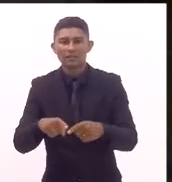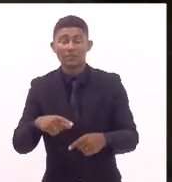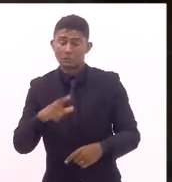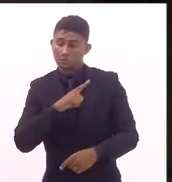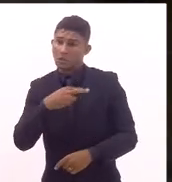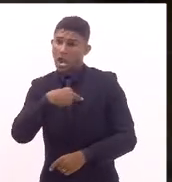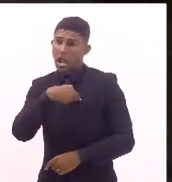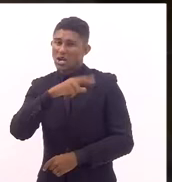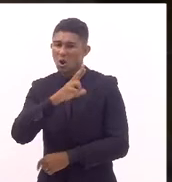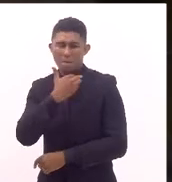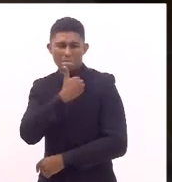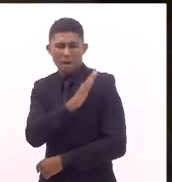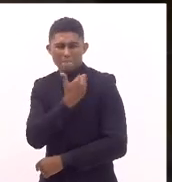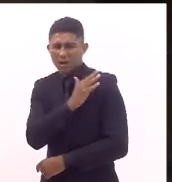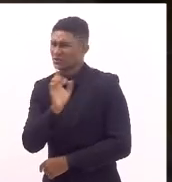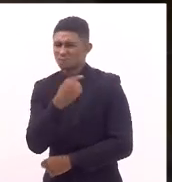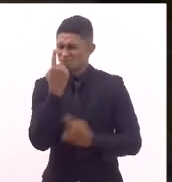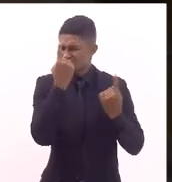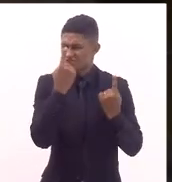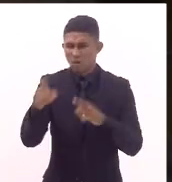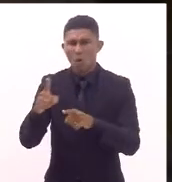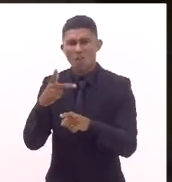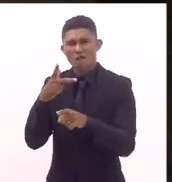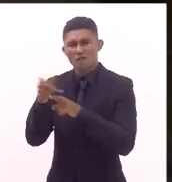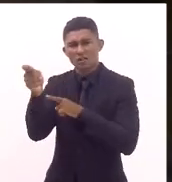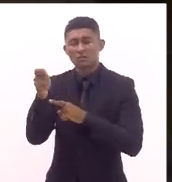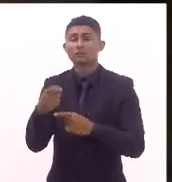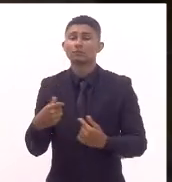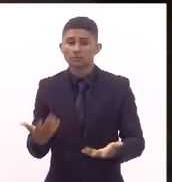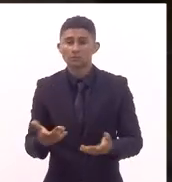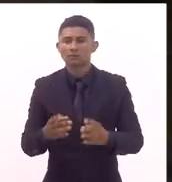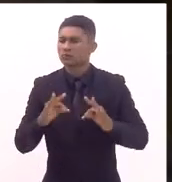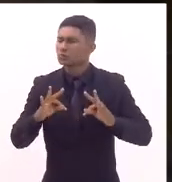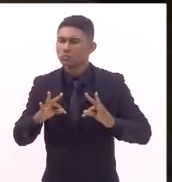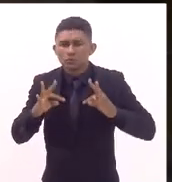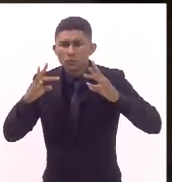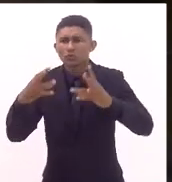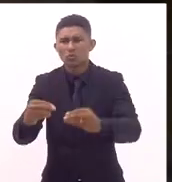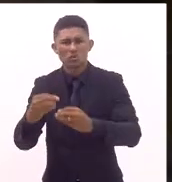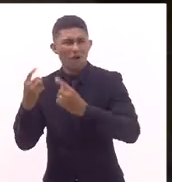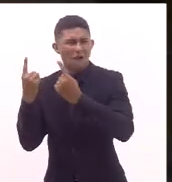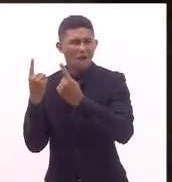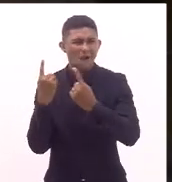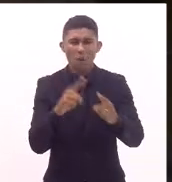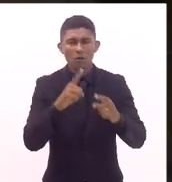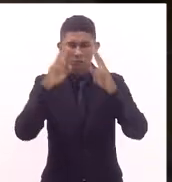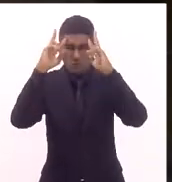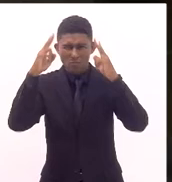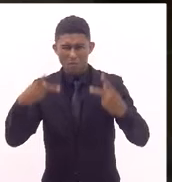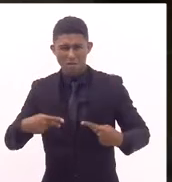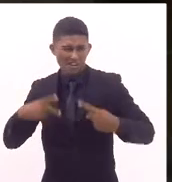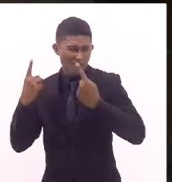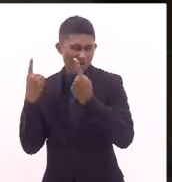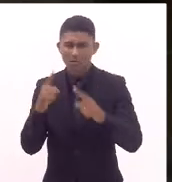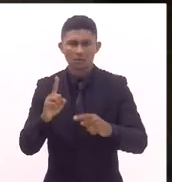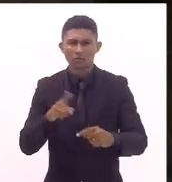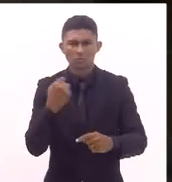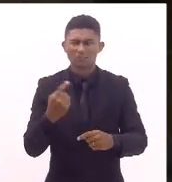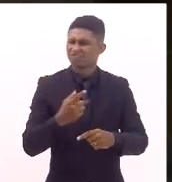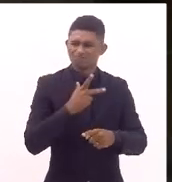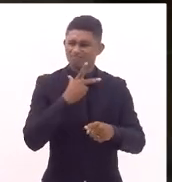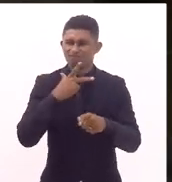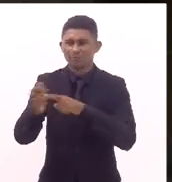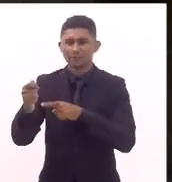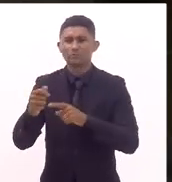intolerância religiosa tudo que vem a conta ser humano é a Luta